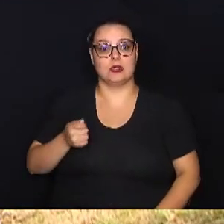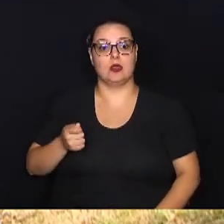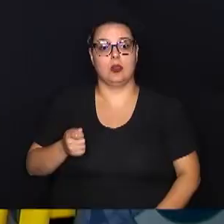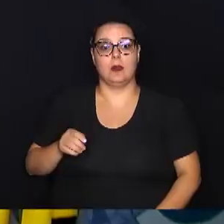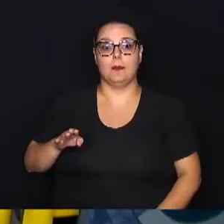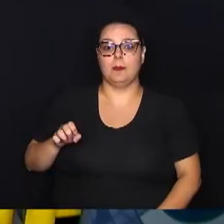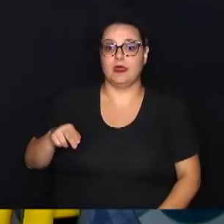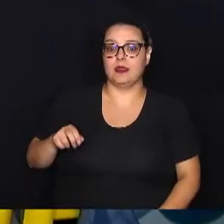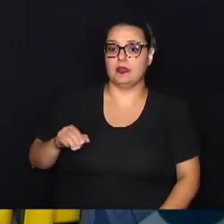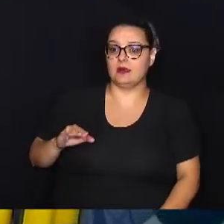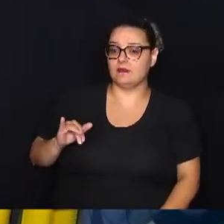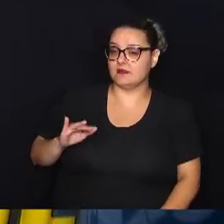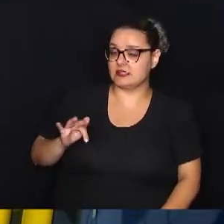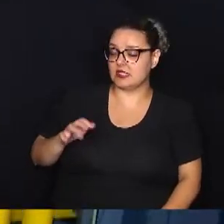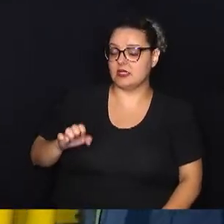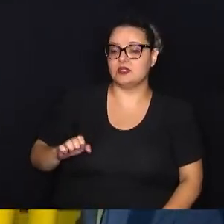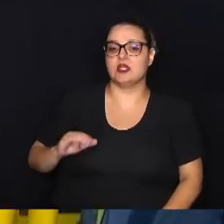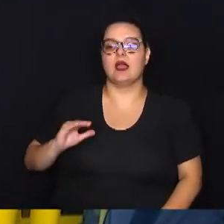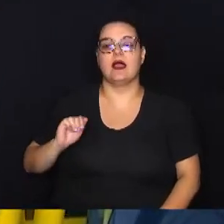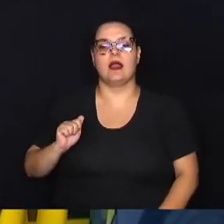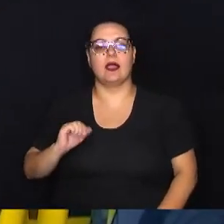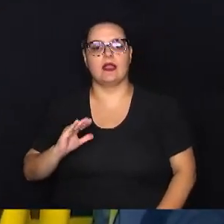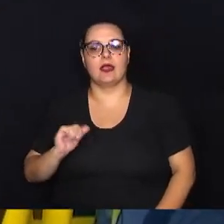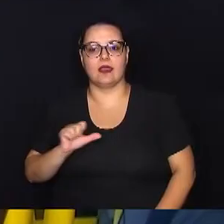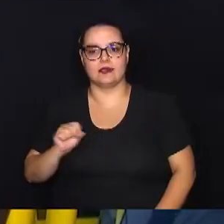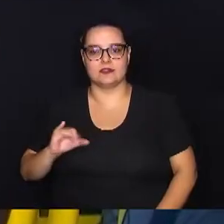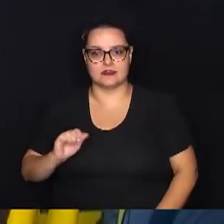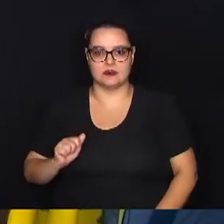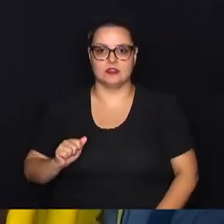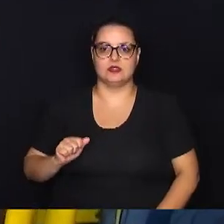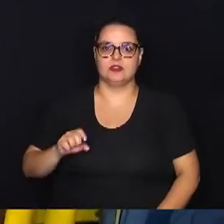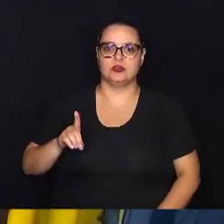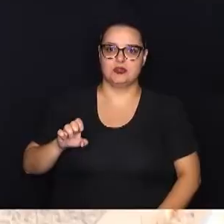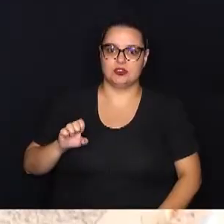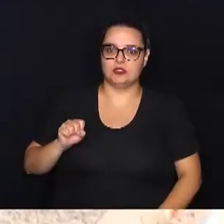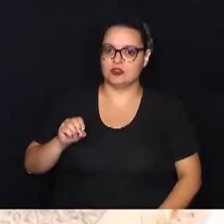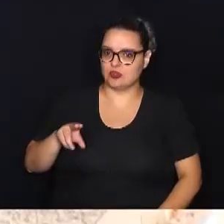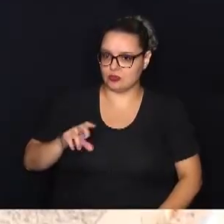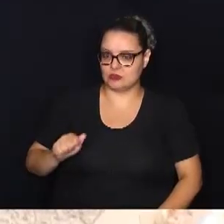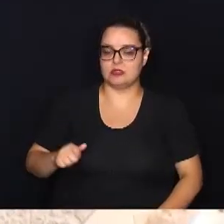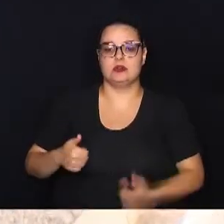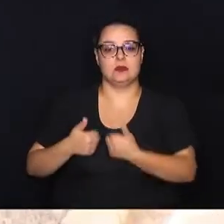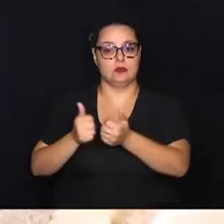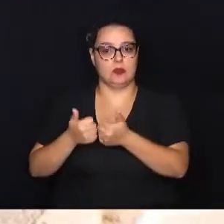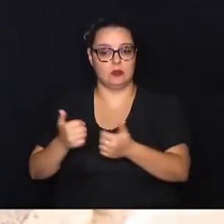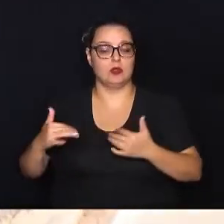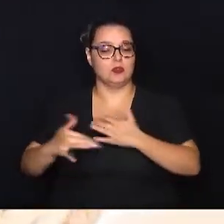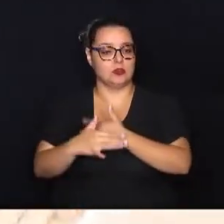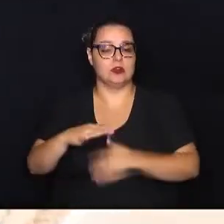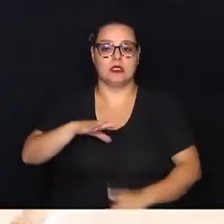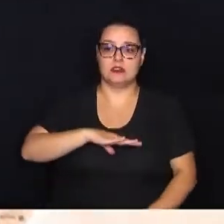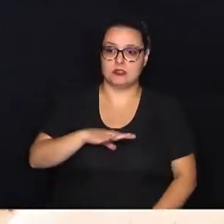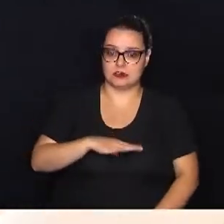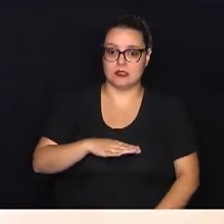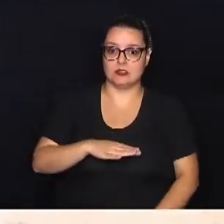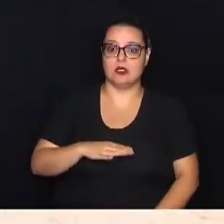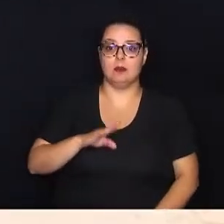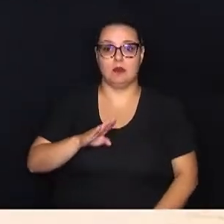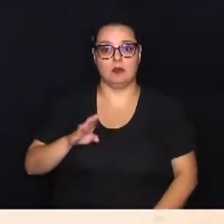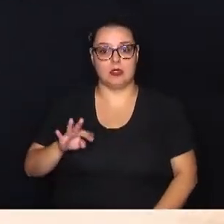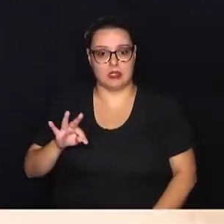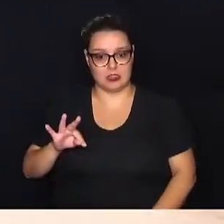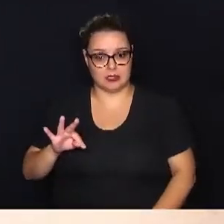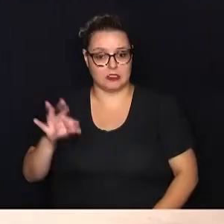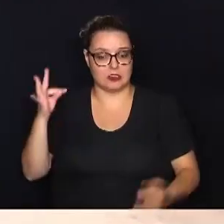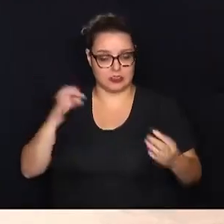Acácia de Souzas. A campanha terá ainda a participação das concessionárias do transporte urbano da cidade, VB Transportes e